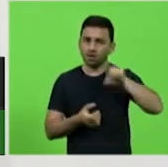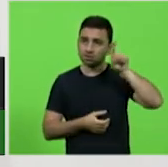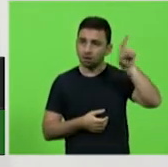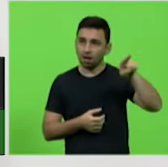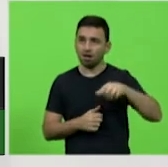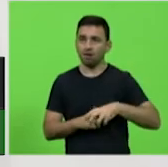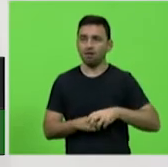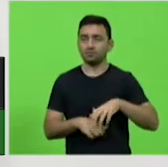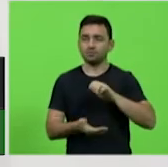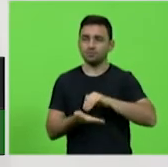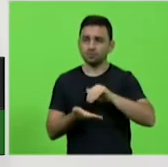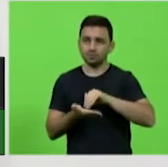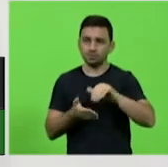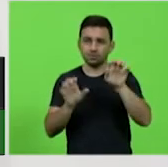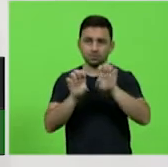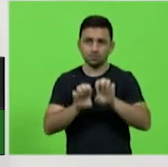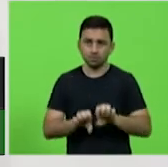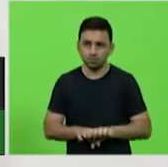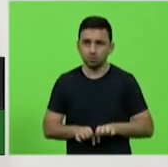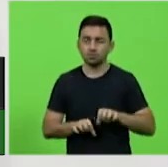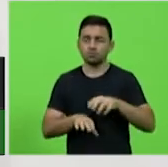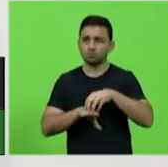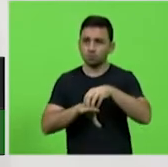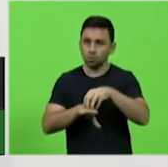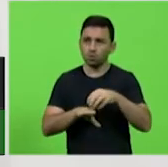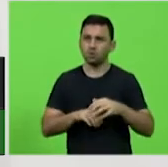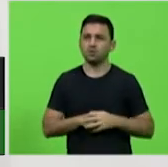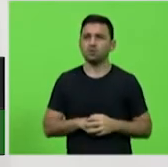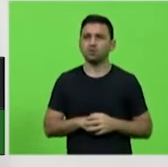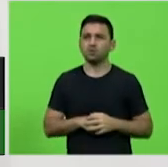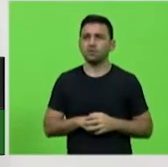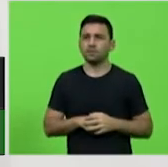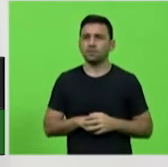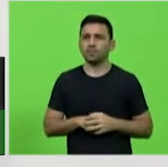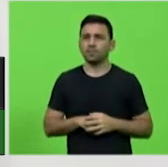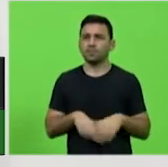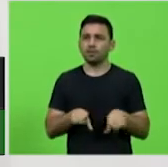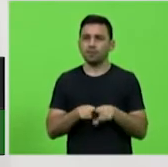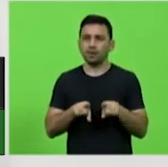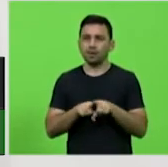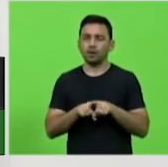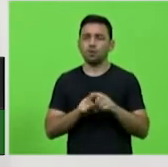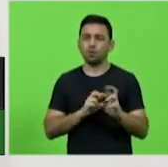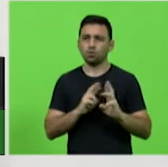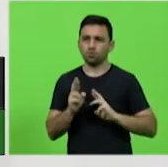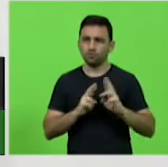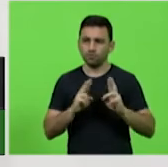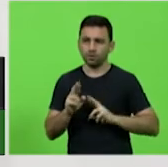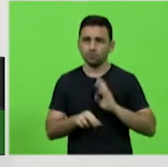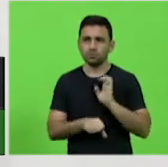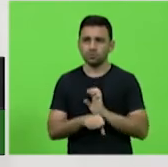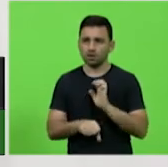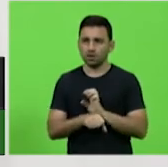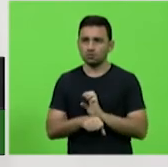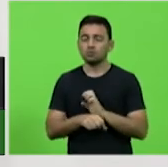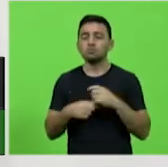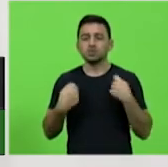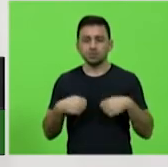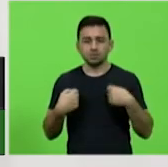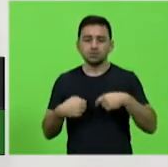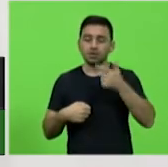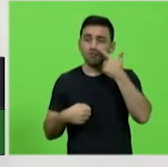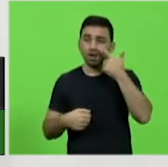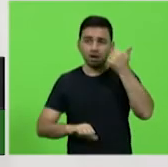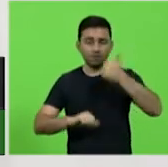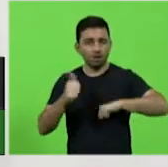pela Secretaria de Infraestrutura e Transportes. No caso aqui das rodovias estaduais, tem que ser reavaliado